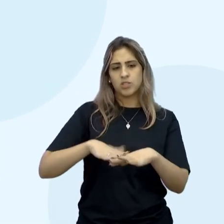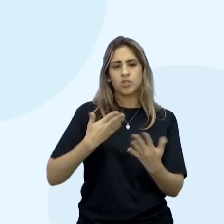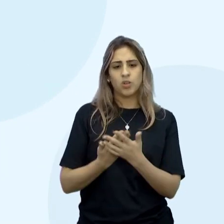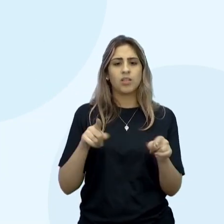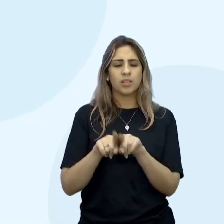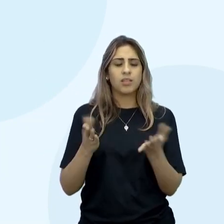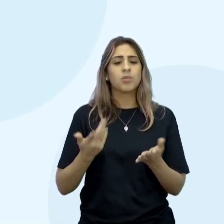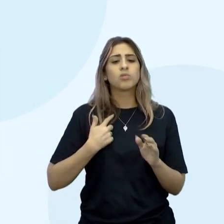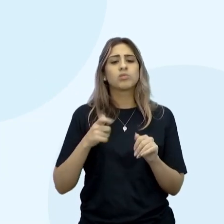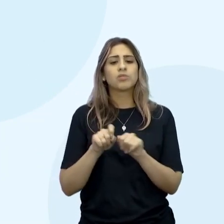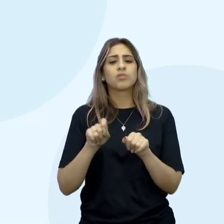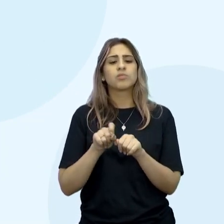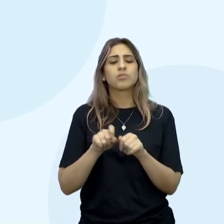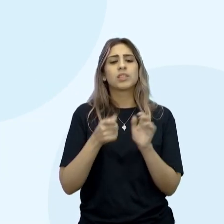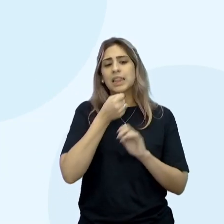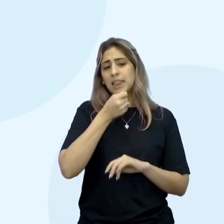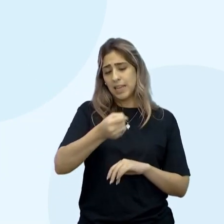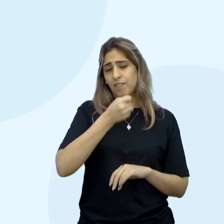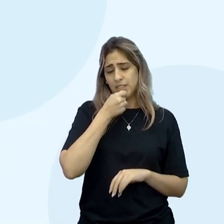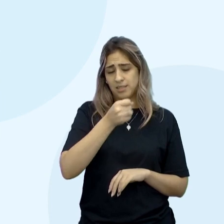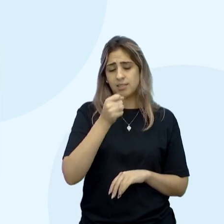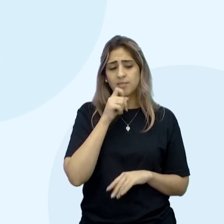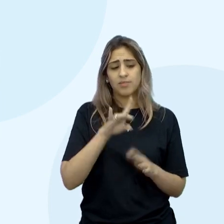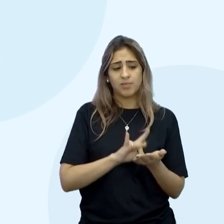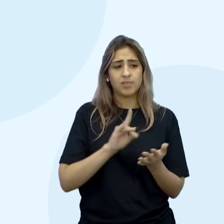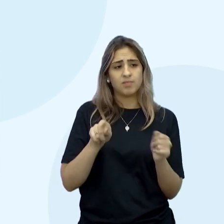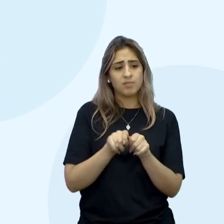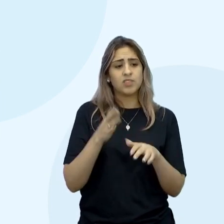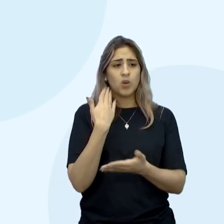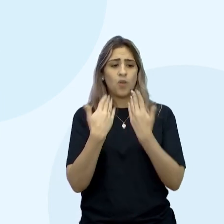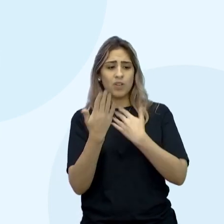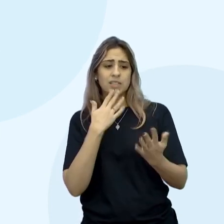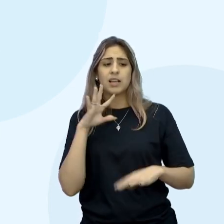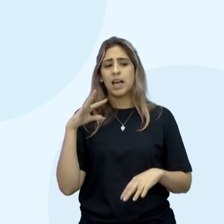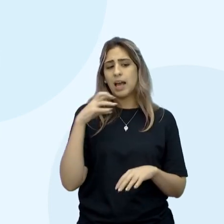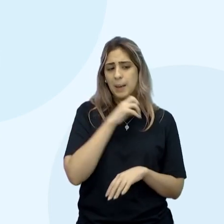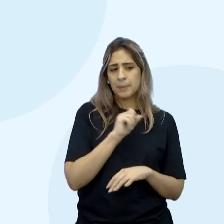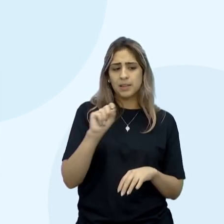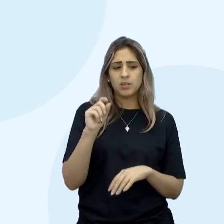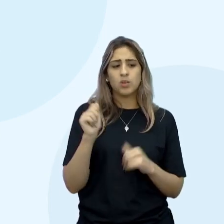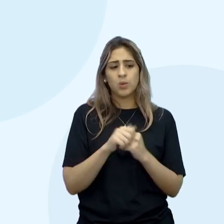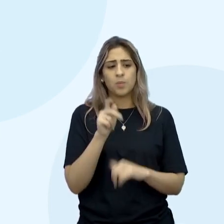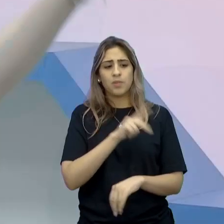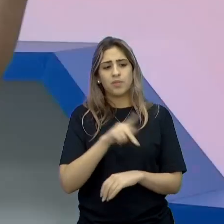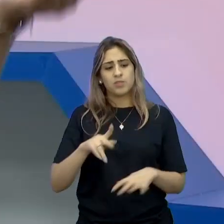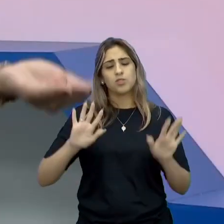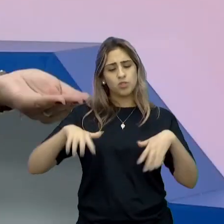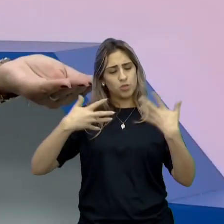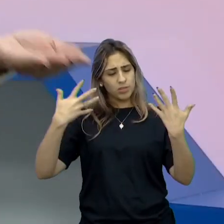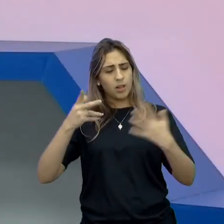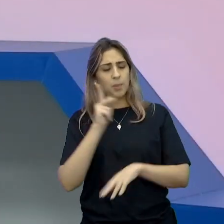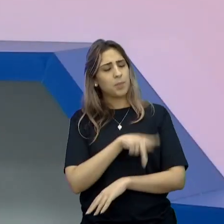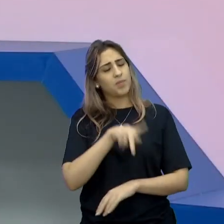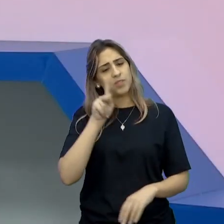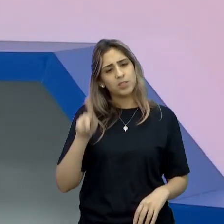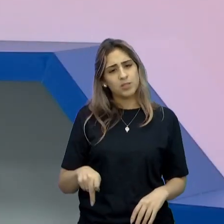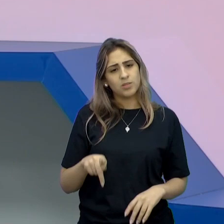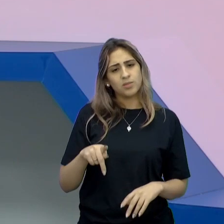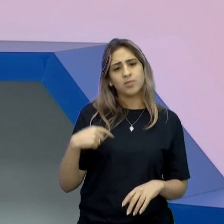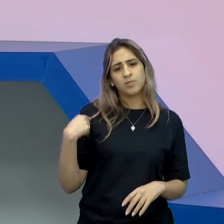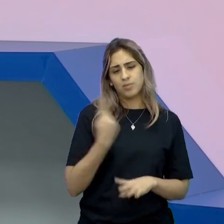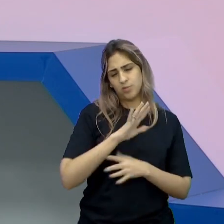aí hoje eu fiz aqui uma entrevista que na verdade a gente fez uma conversa muito bacana aqui com o professor Jocely, que é professor de um